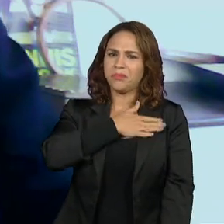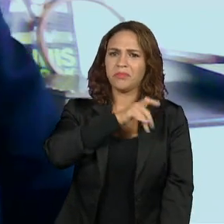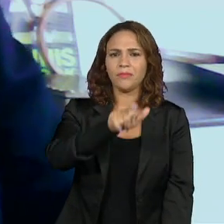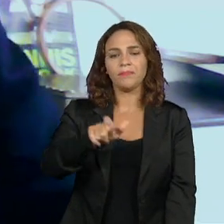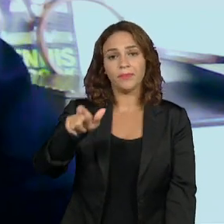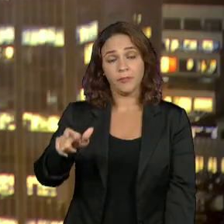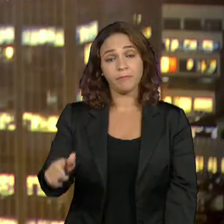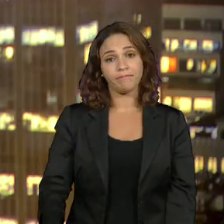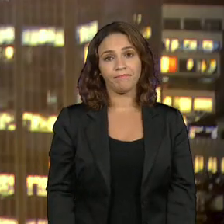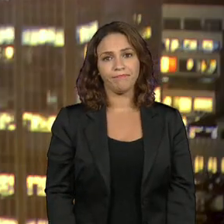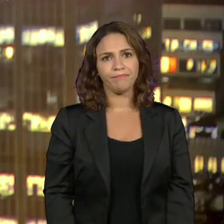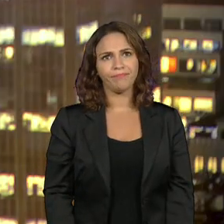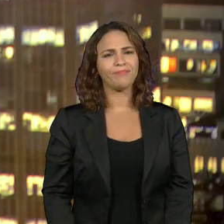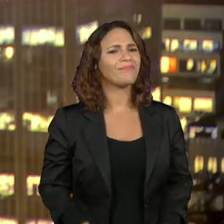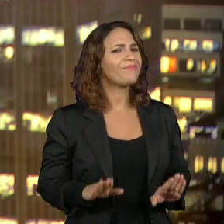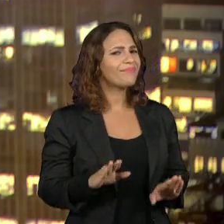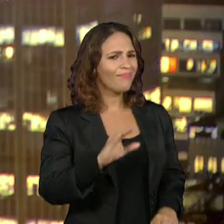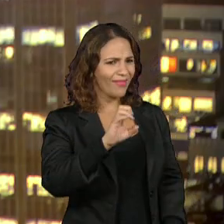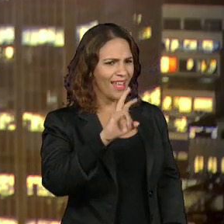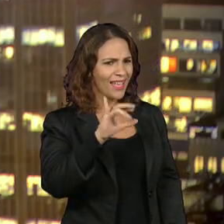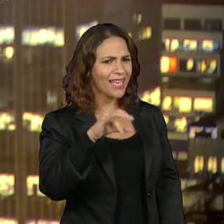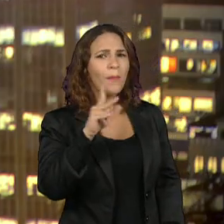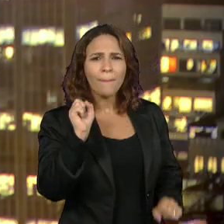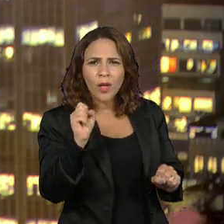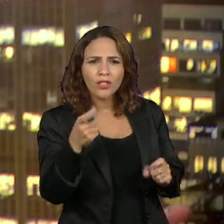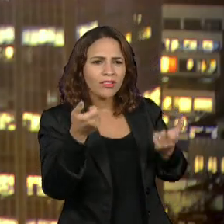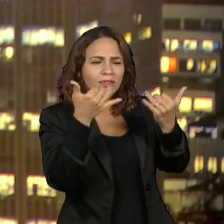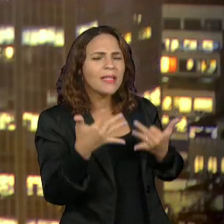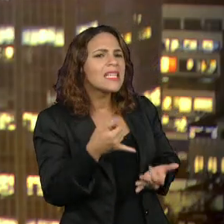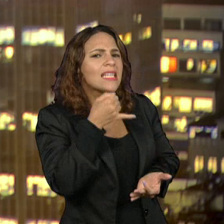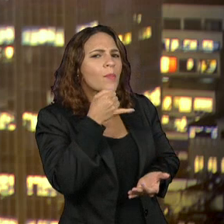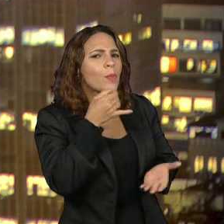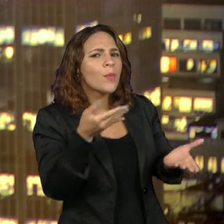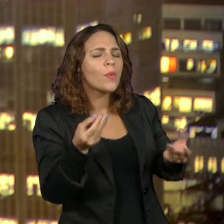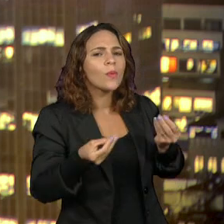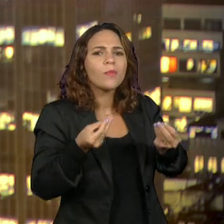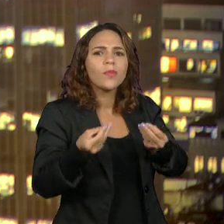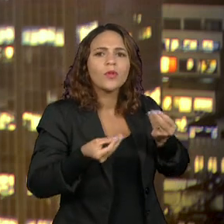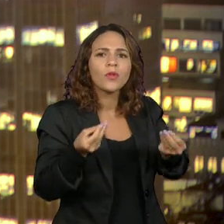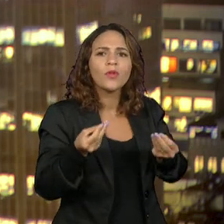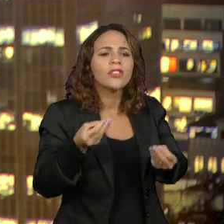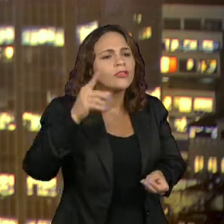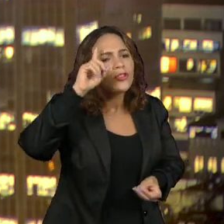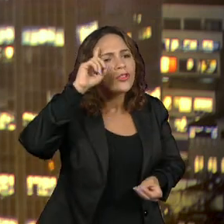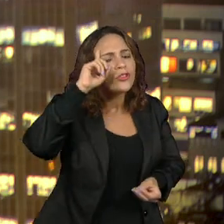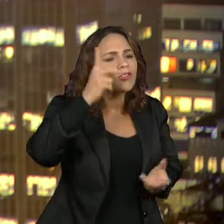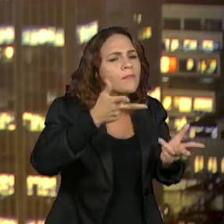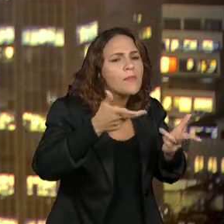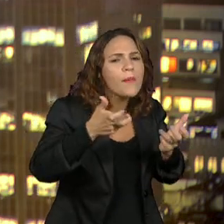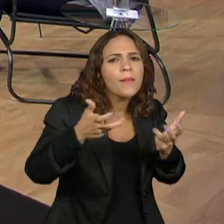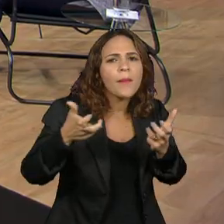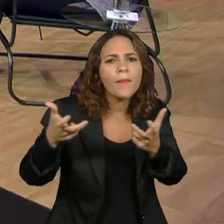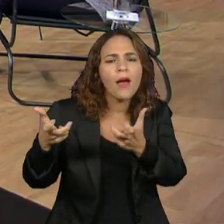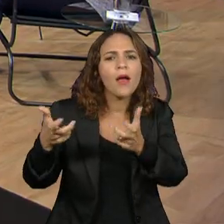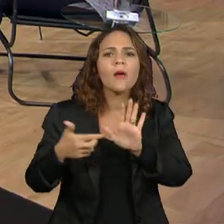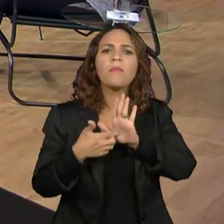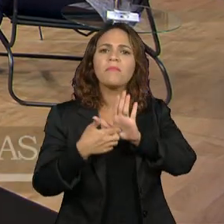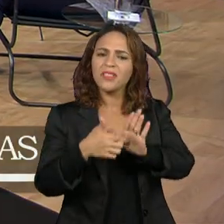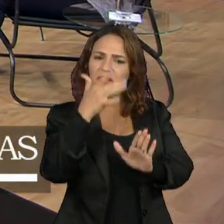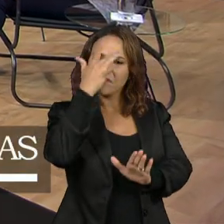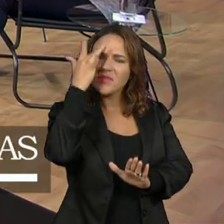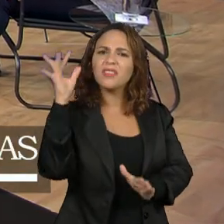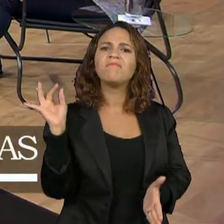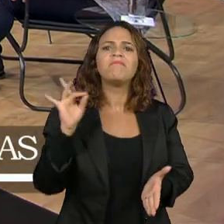assim. Eric, você pode dar algum exemplo dessas atitudes aí no nosso dia a dia que mostram o quanto as